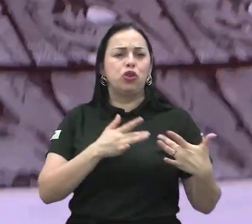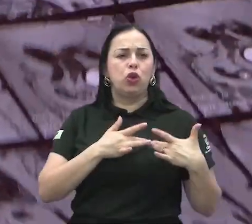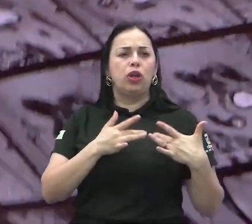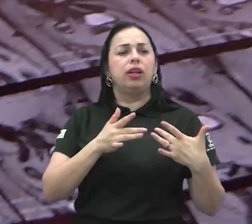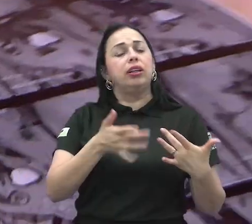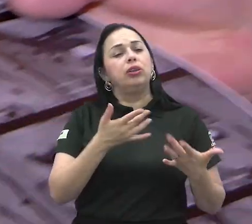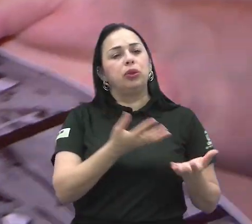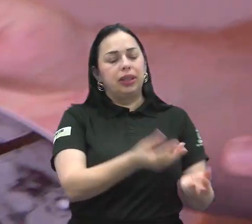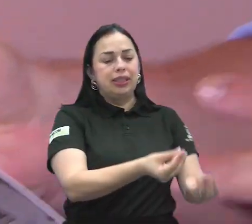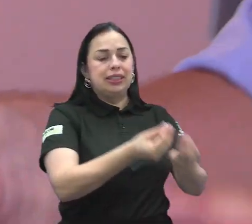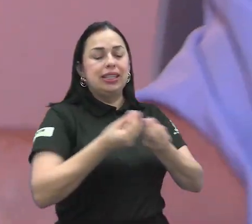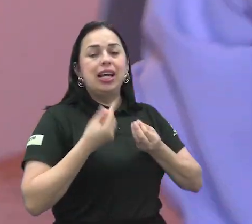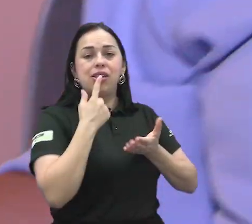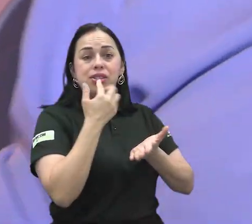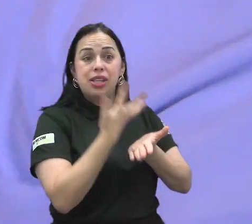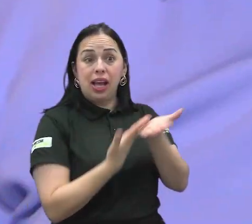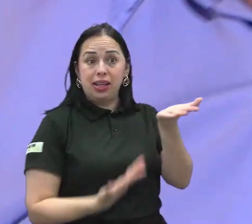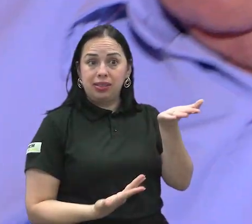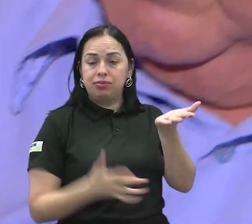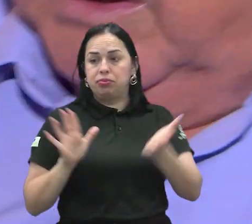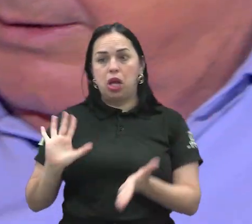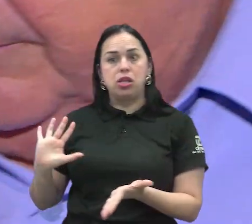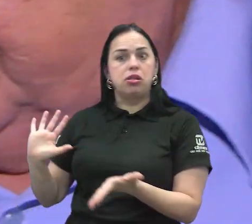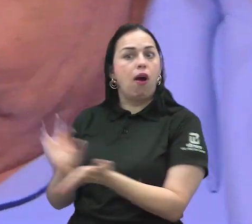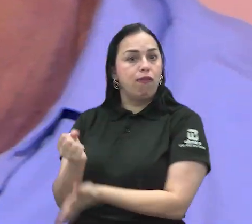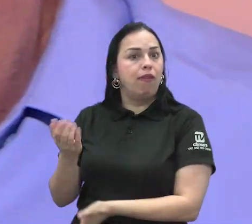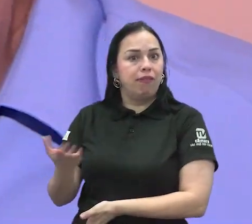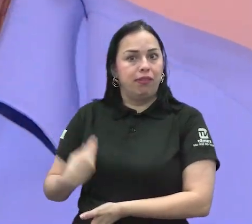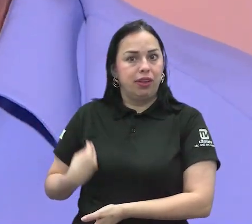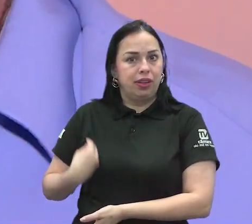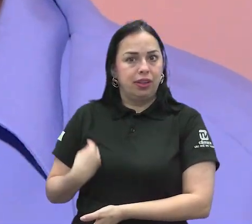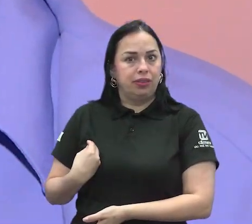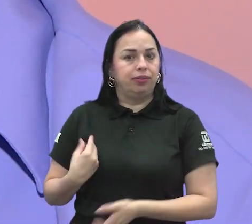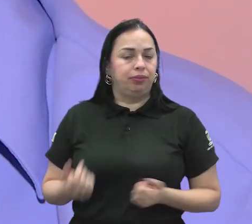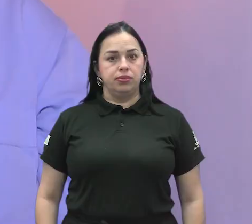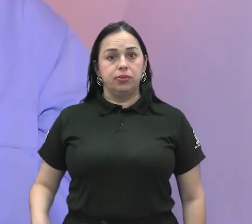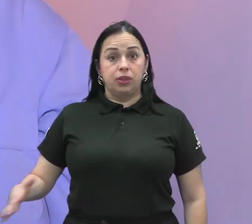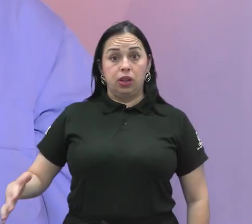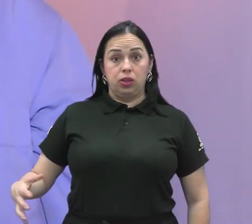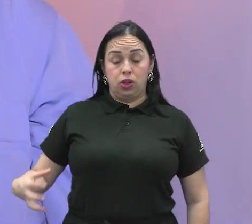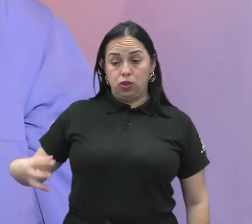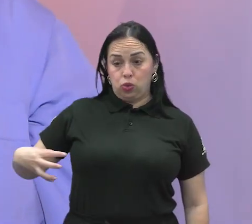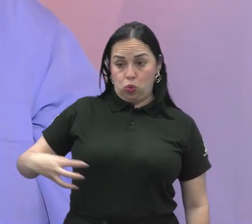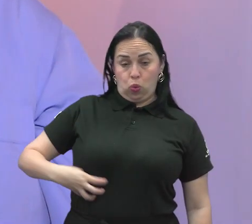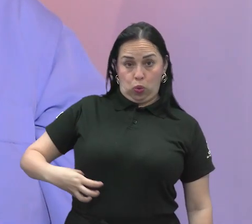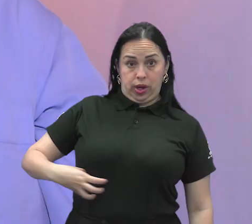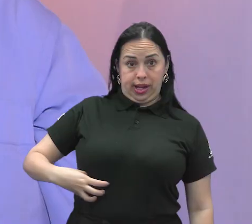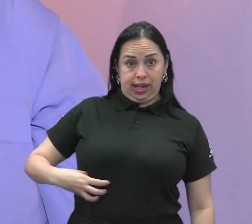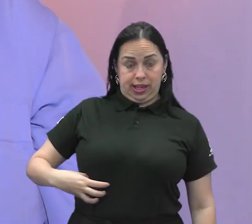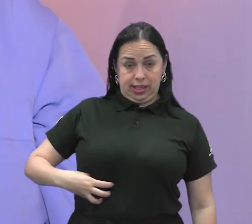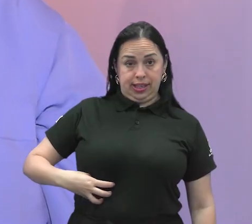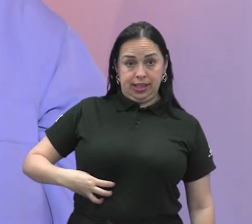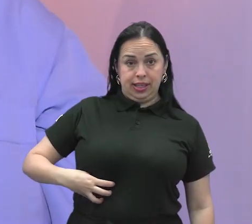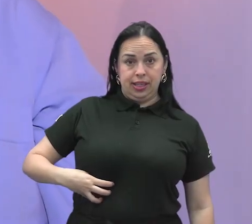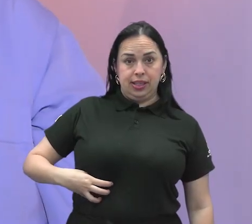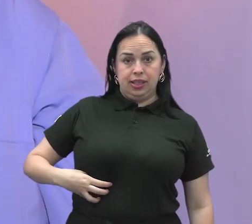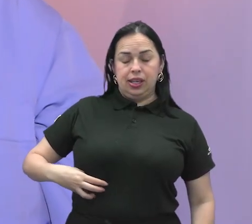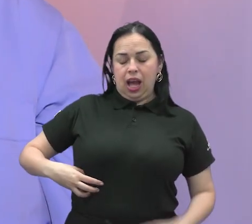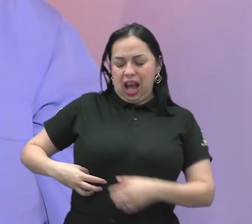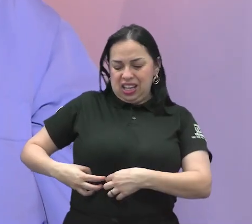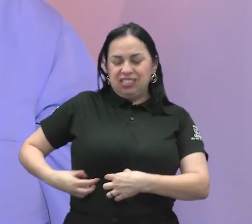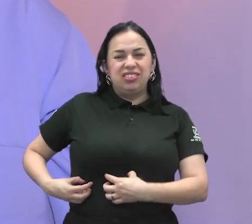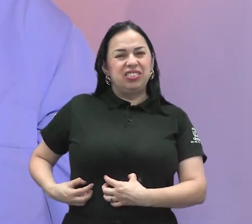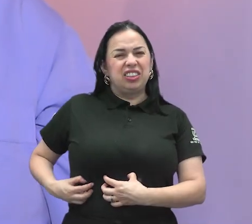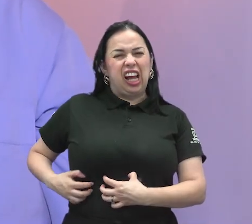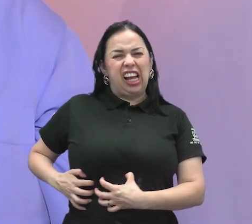e precisou da doação de sangue. Este ato salvou a vida dele. No local onde que tirou o rim,